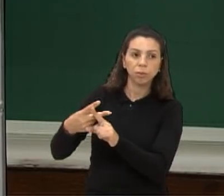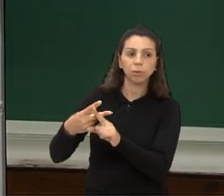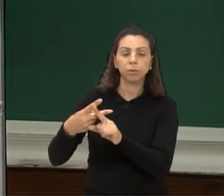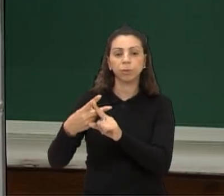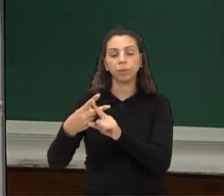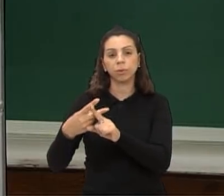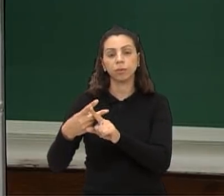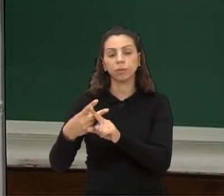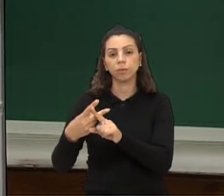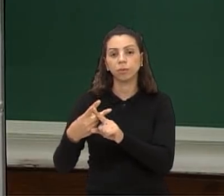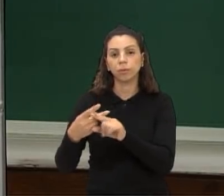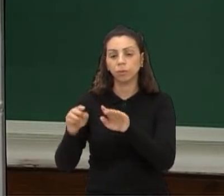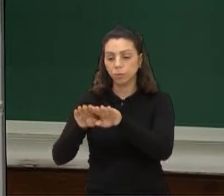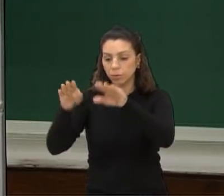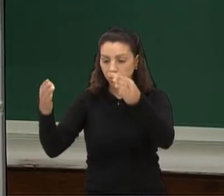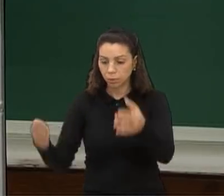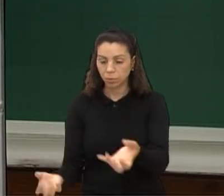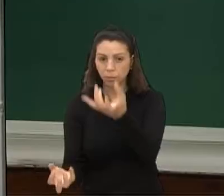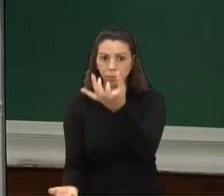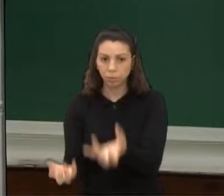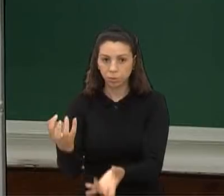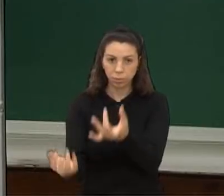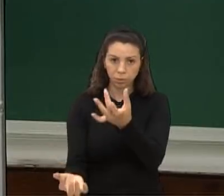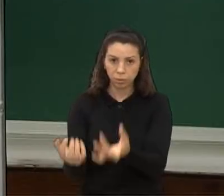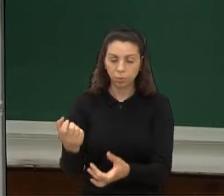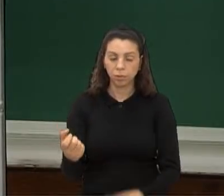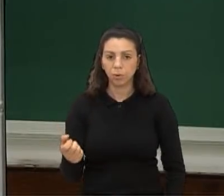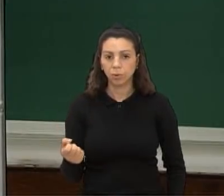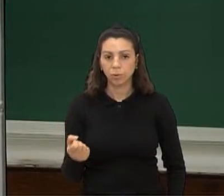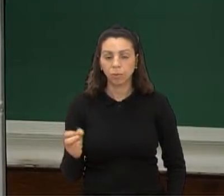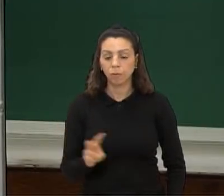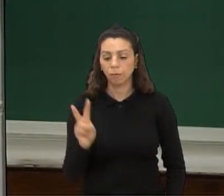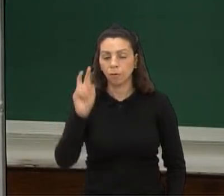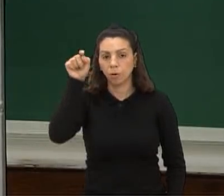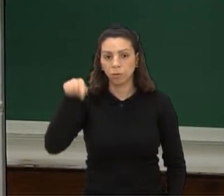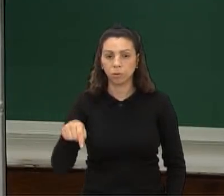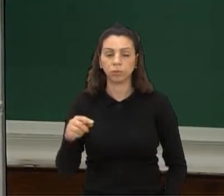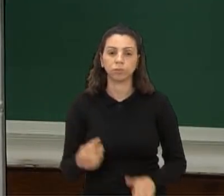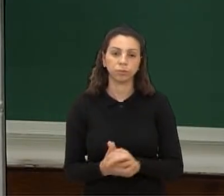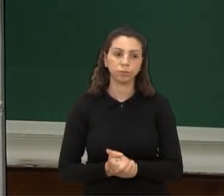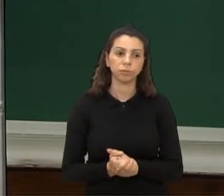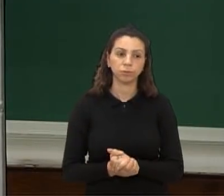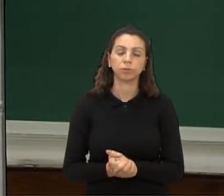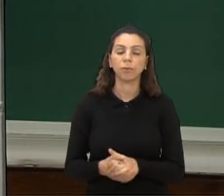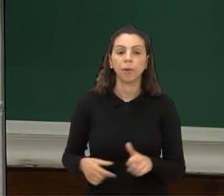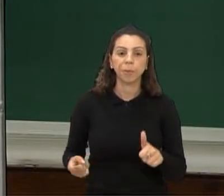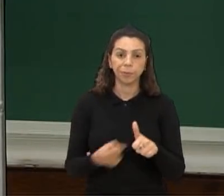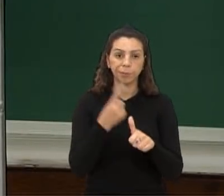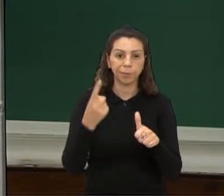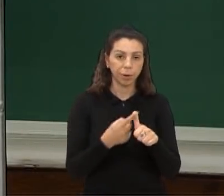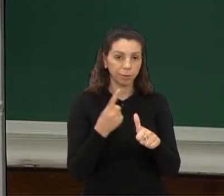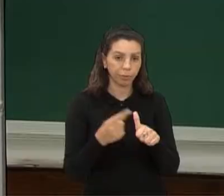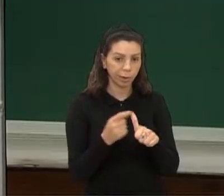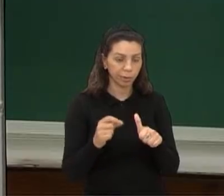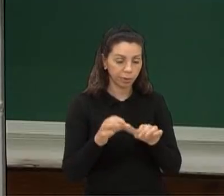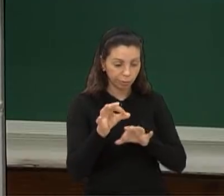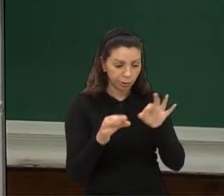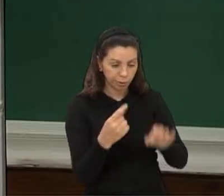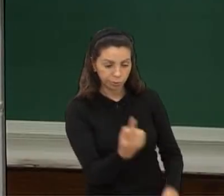mais R$510. E o valor e o preço da geladeira? O preço da geladeira vale